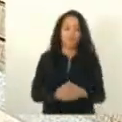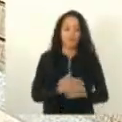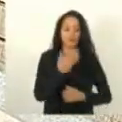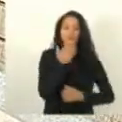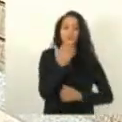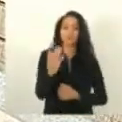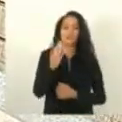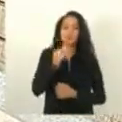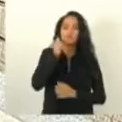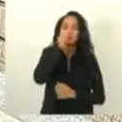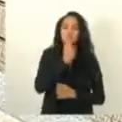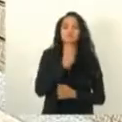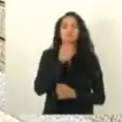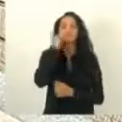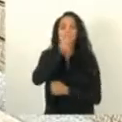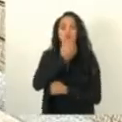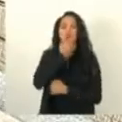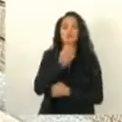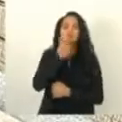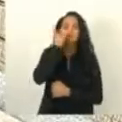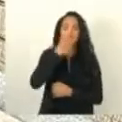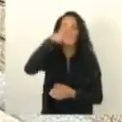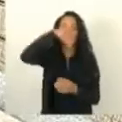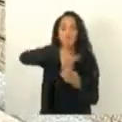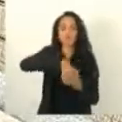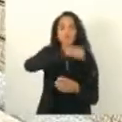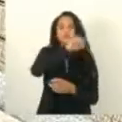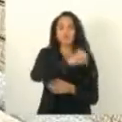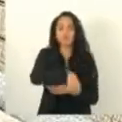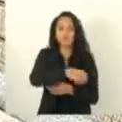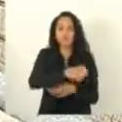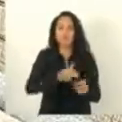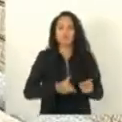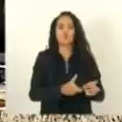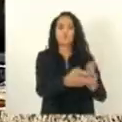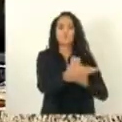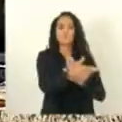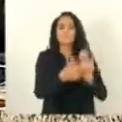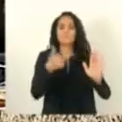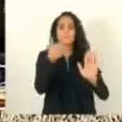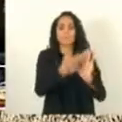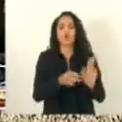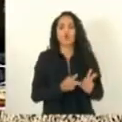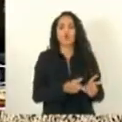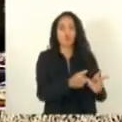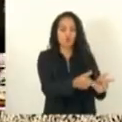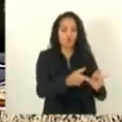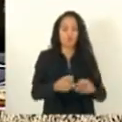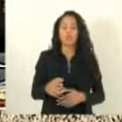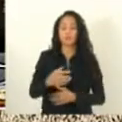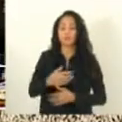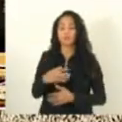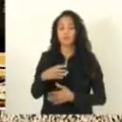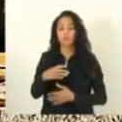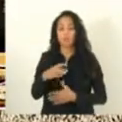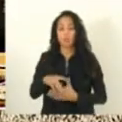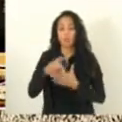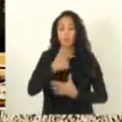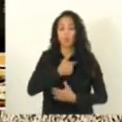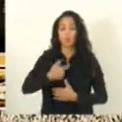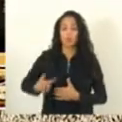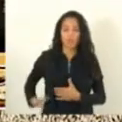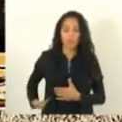deputados e deputadas, voto sim pela manutenção do veto total. O líder da bancada encaminha pelo voto sim, o autor encaminha